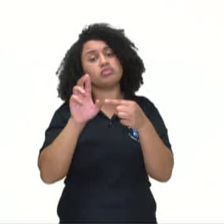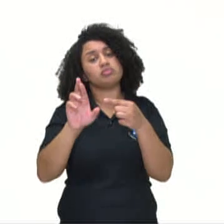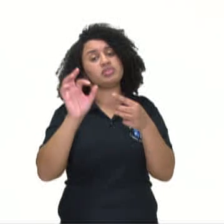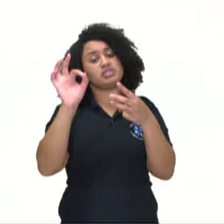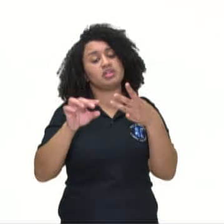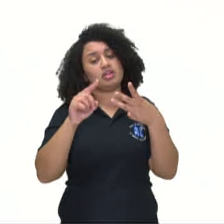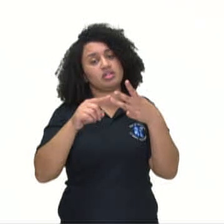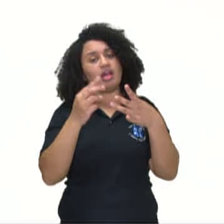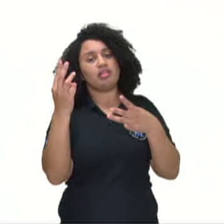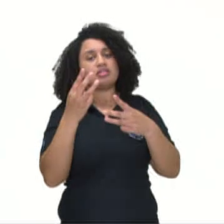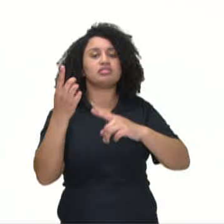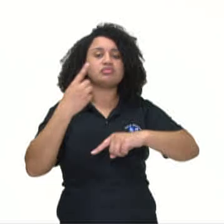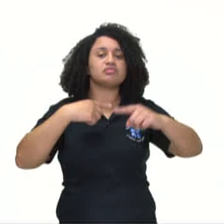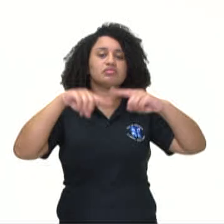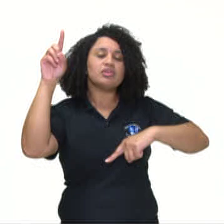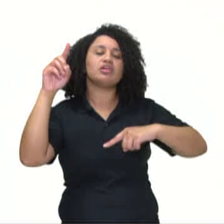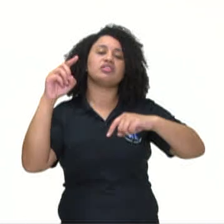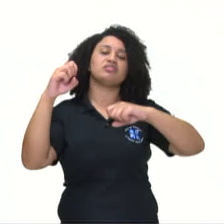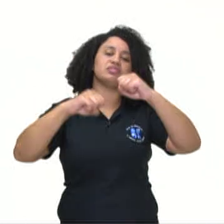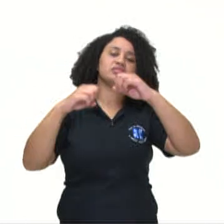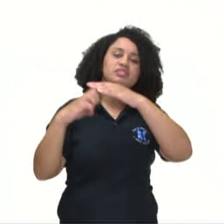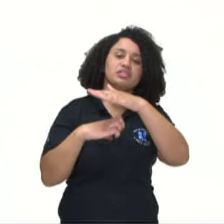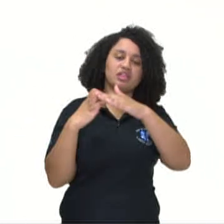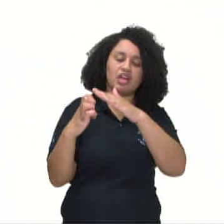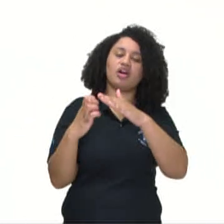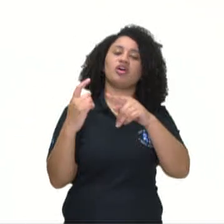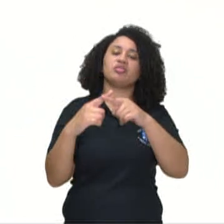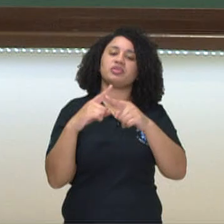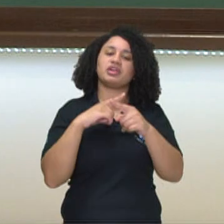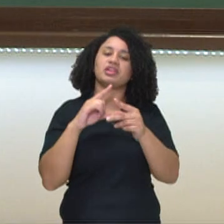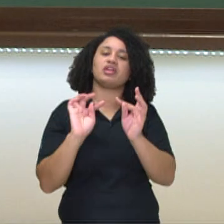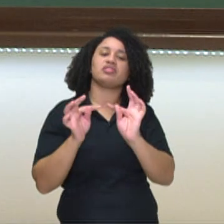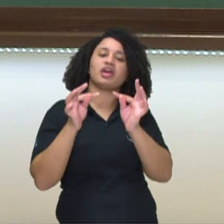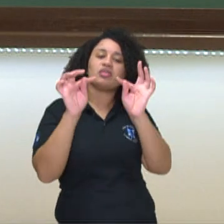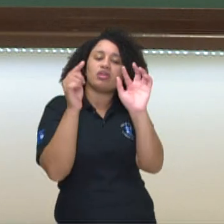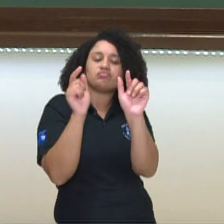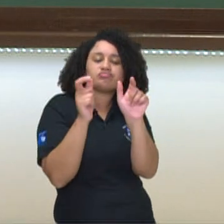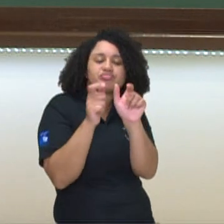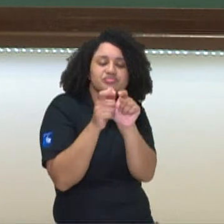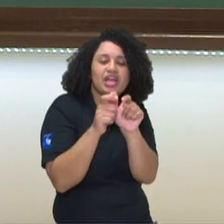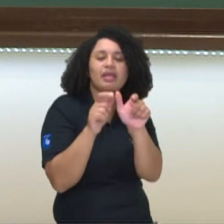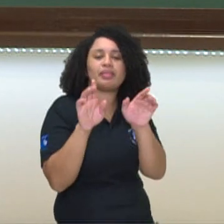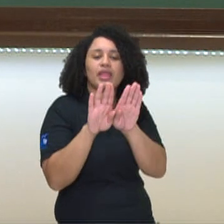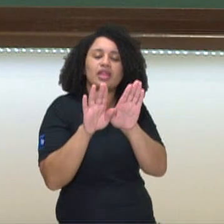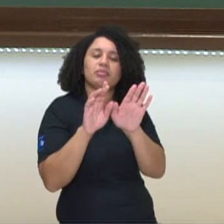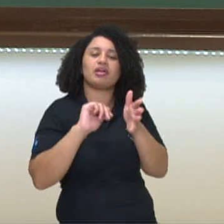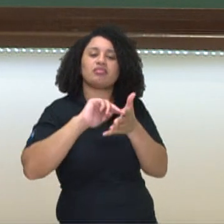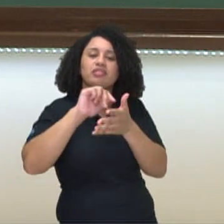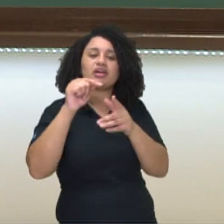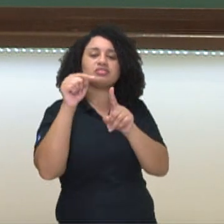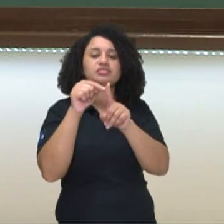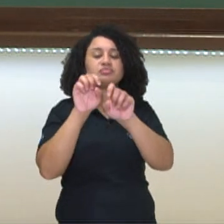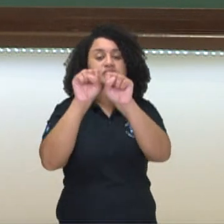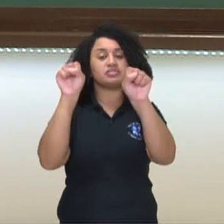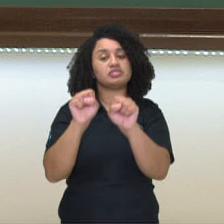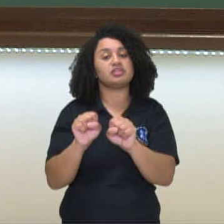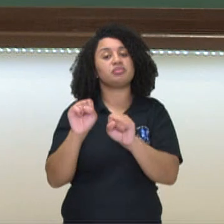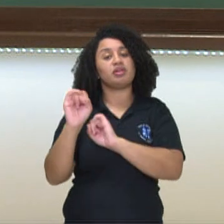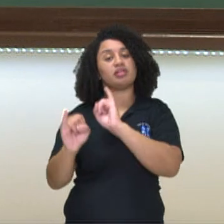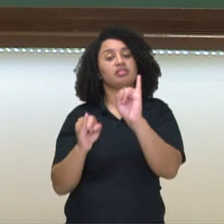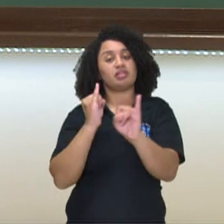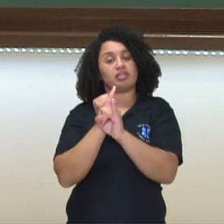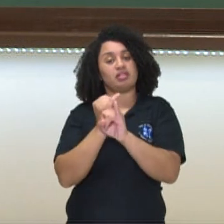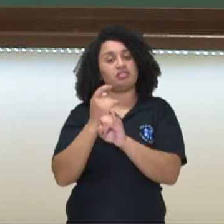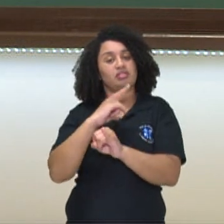terceira Revolução Industrial, com a inserção da nanotecnologia, da robótica e de todo o sistema da internet que nós vivemos na